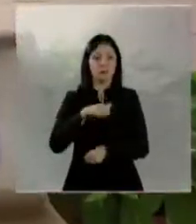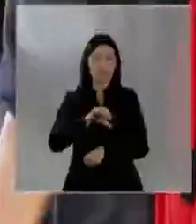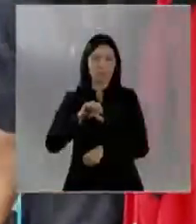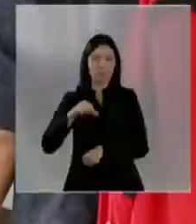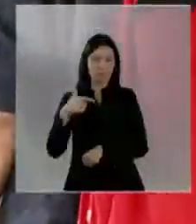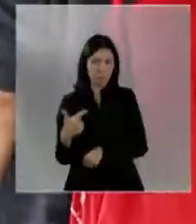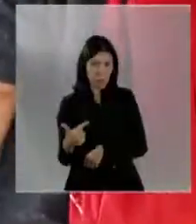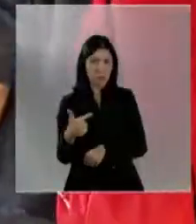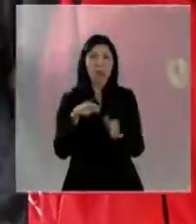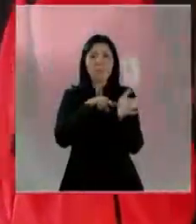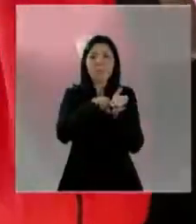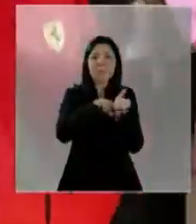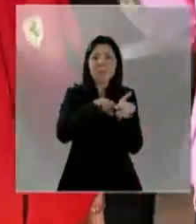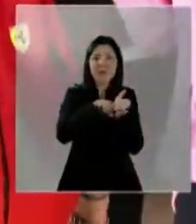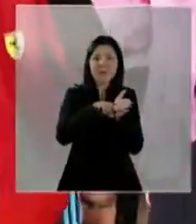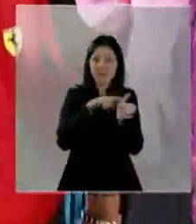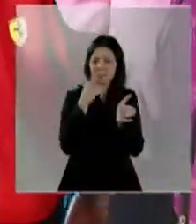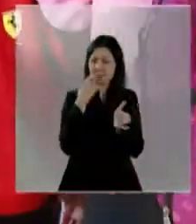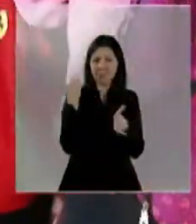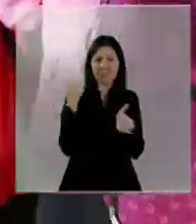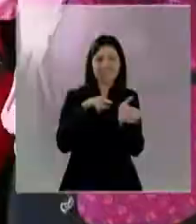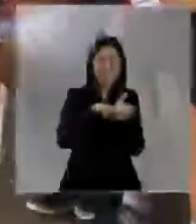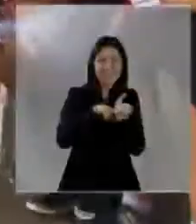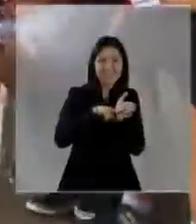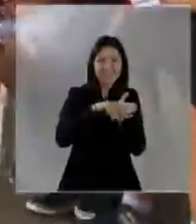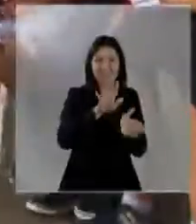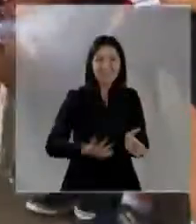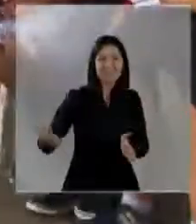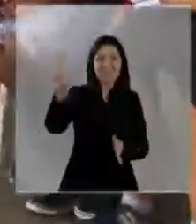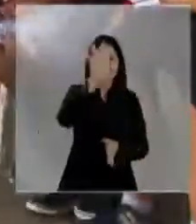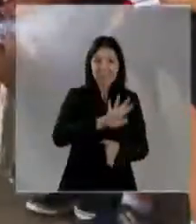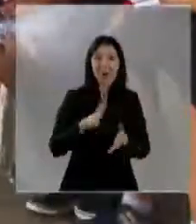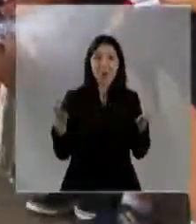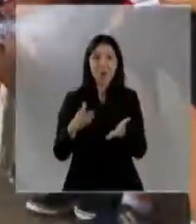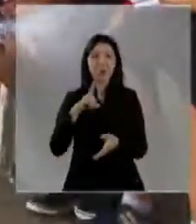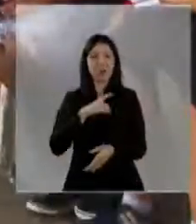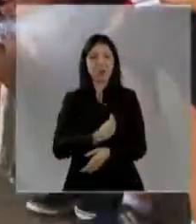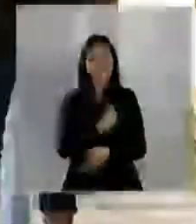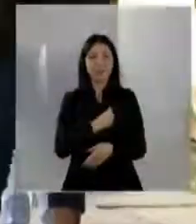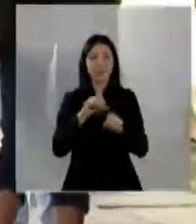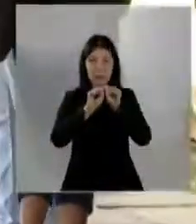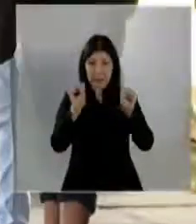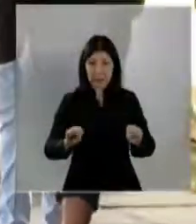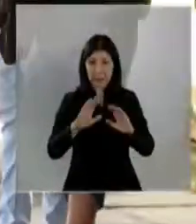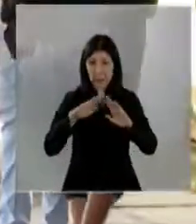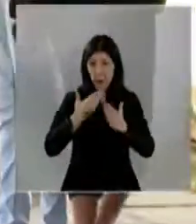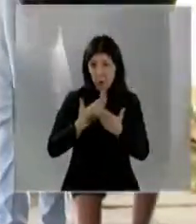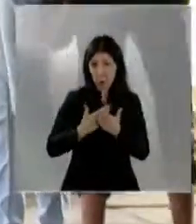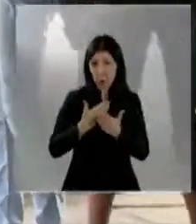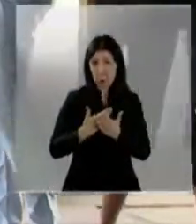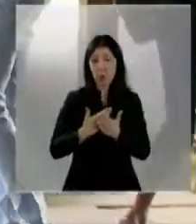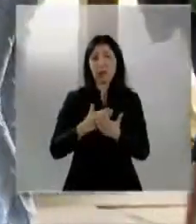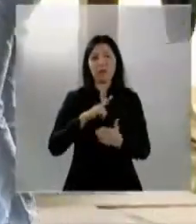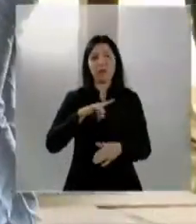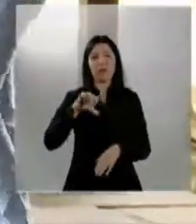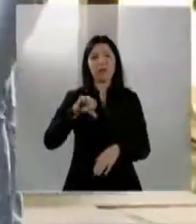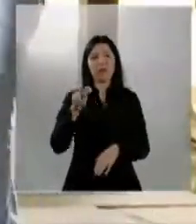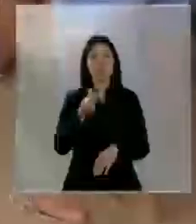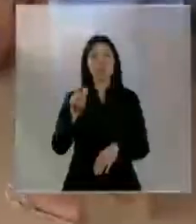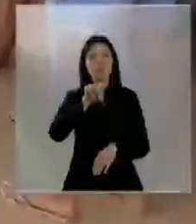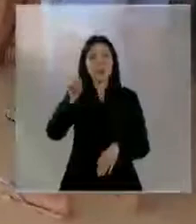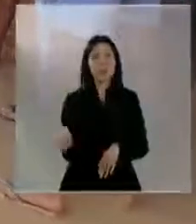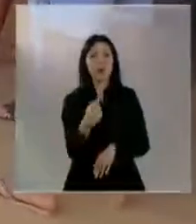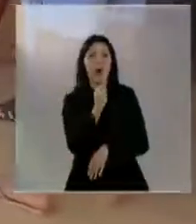1992. Segundo dados do último censo escolar, há hoje no Brasil mais de 955 mil alunos com